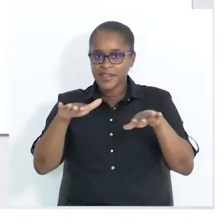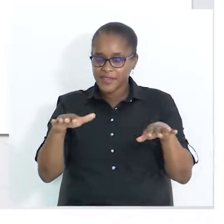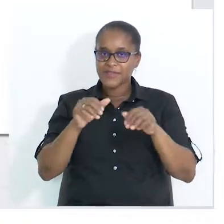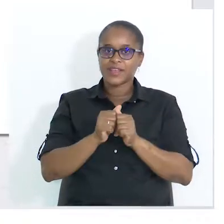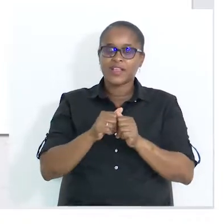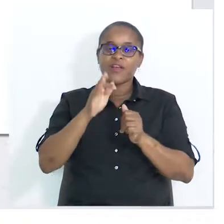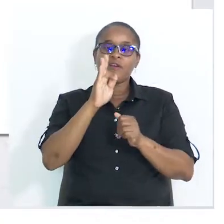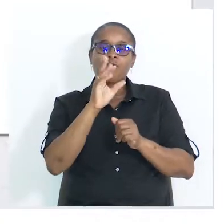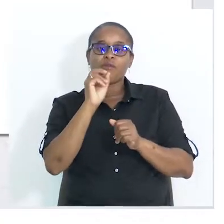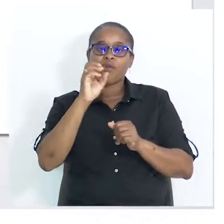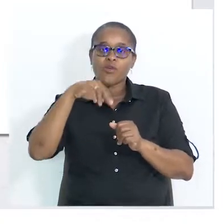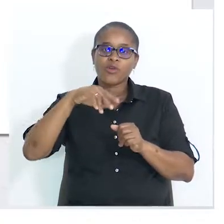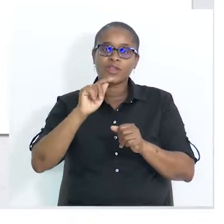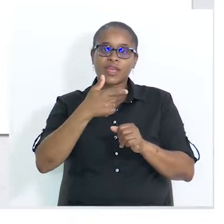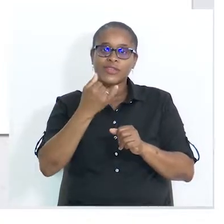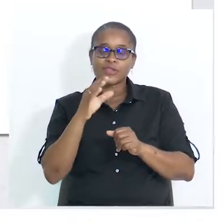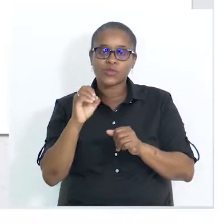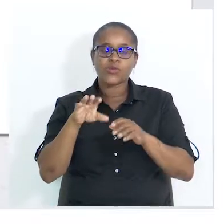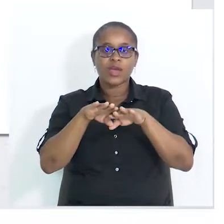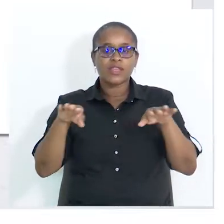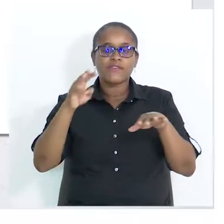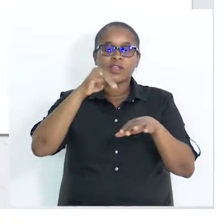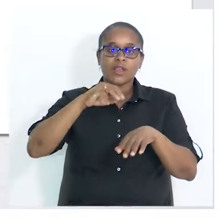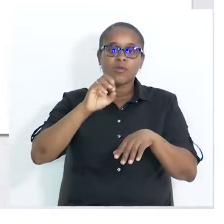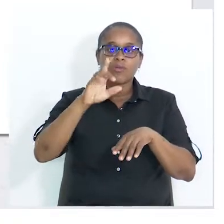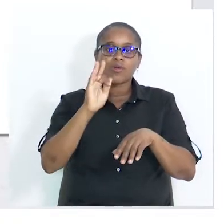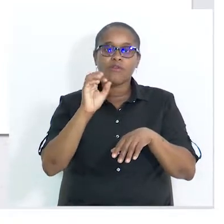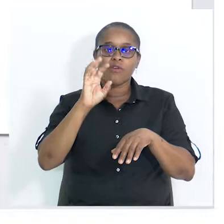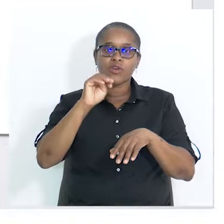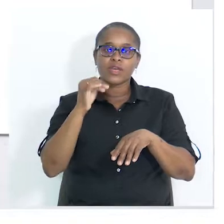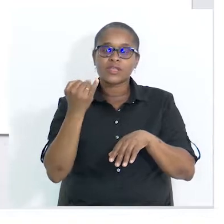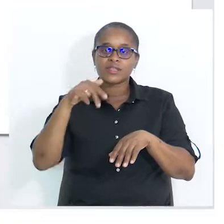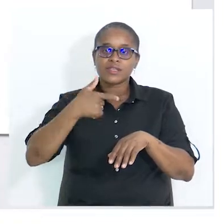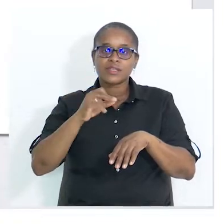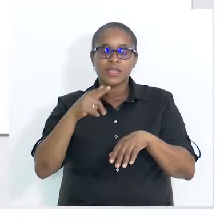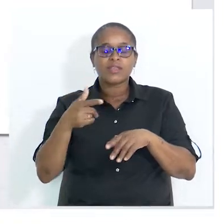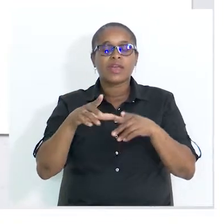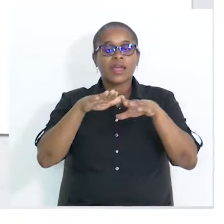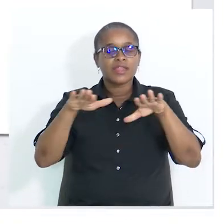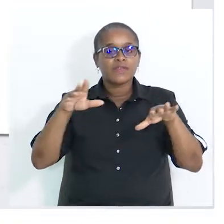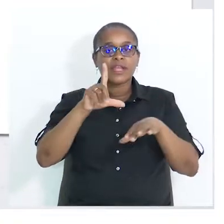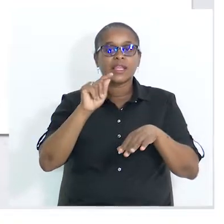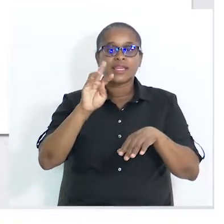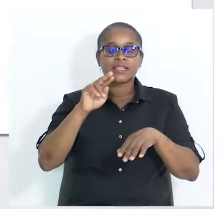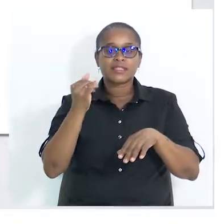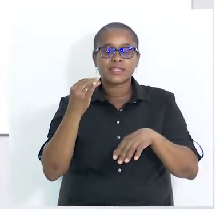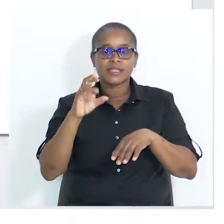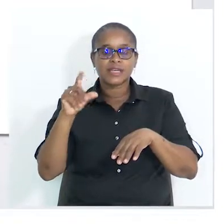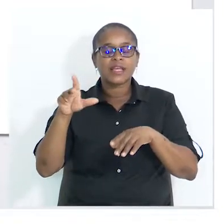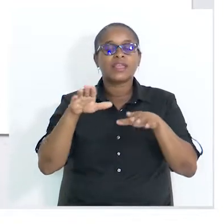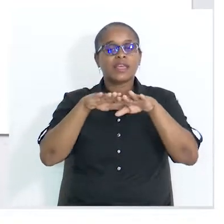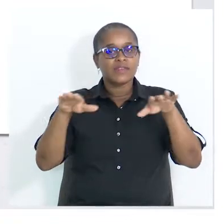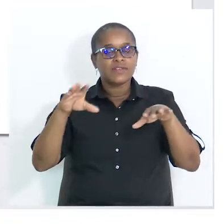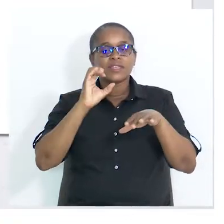nível fonético, a nível morfossintático, a nível lexical e a nível